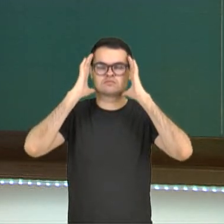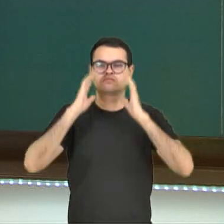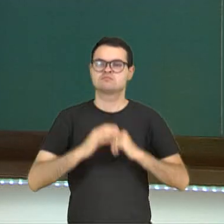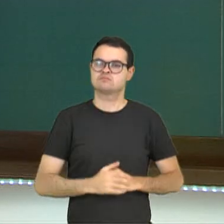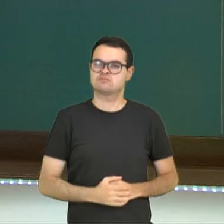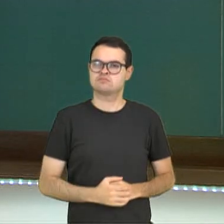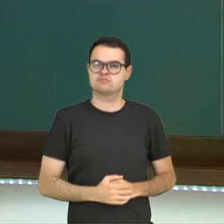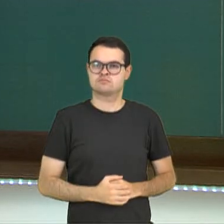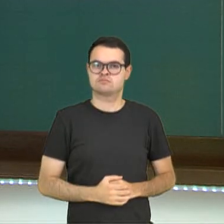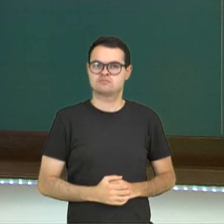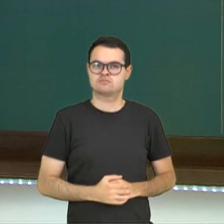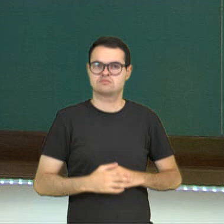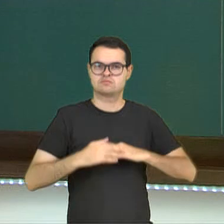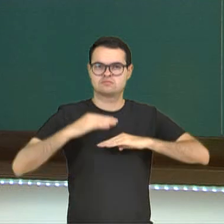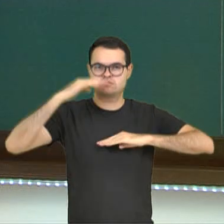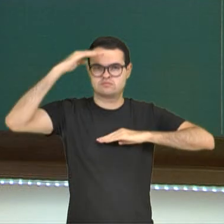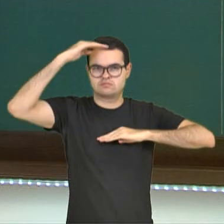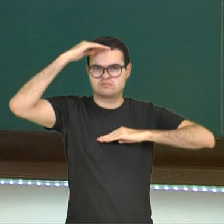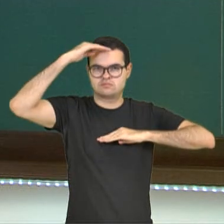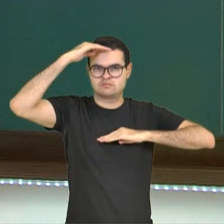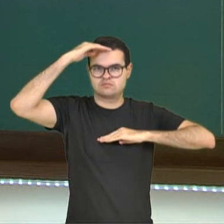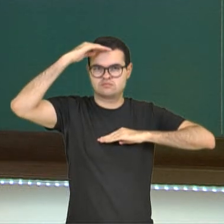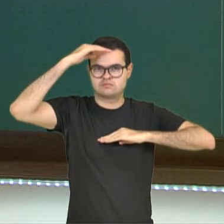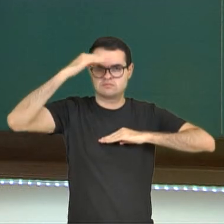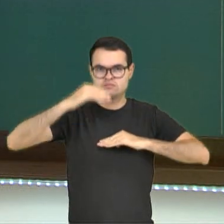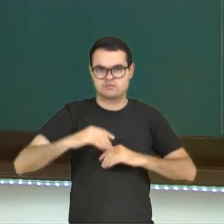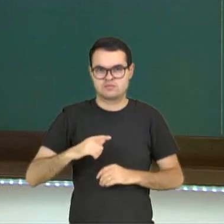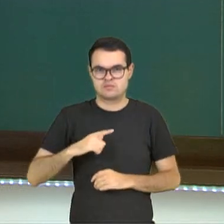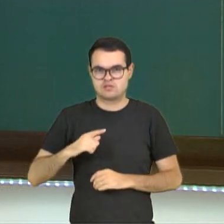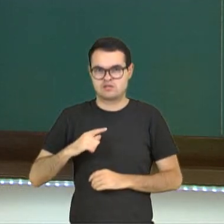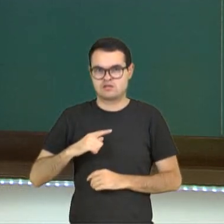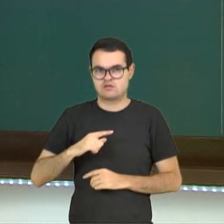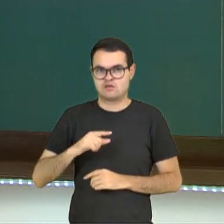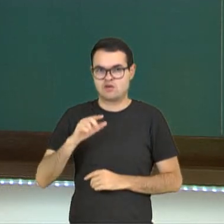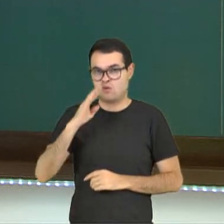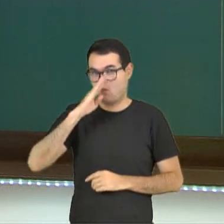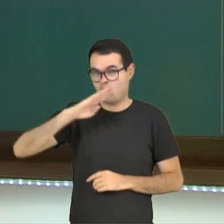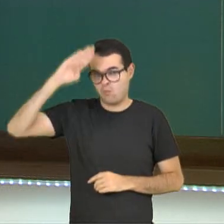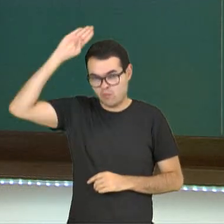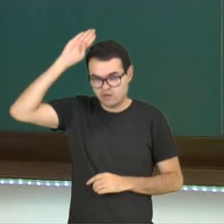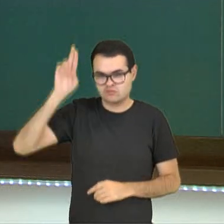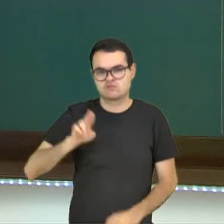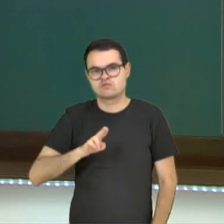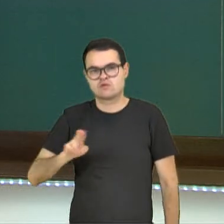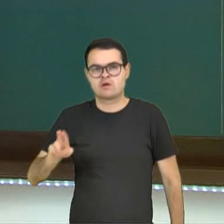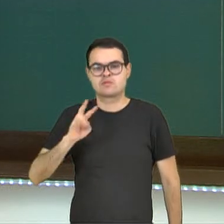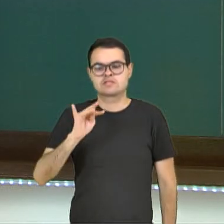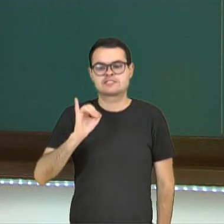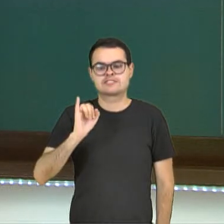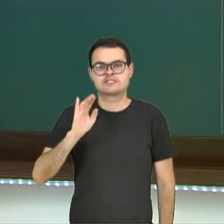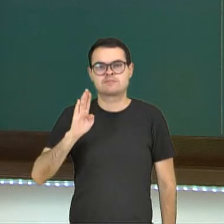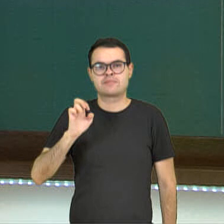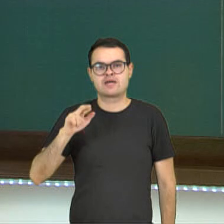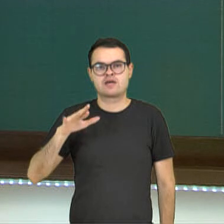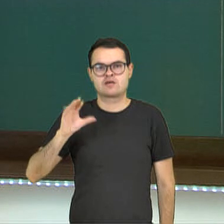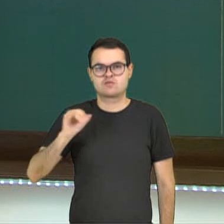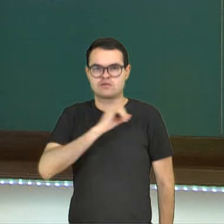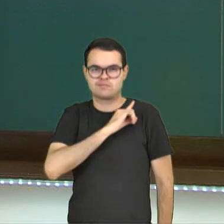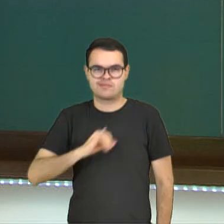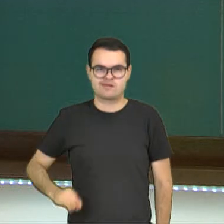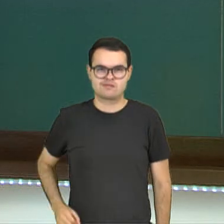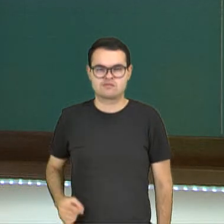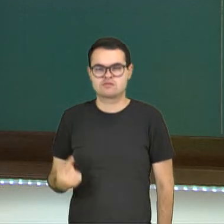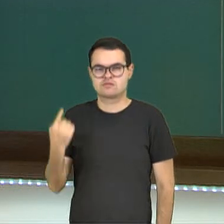Museu de Istambul, do Romano Tibério, um dos imperadores, Então a gente tem